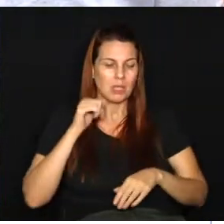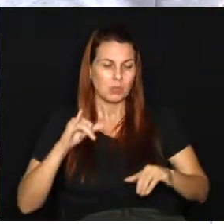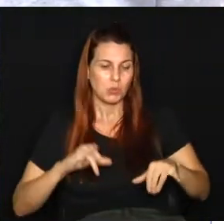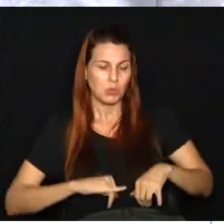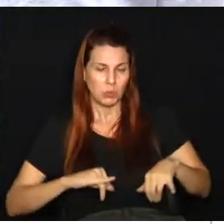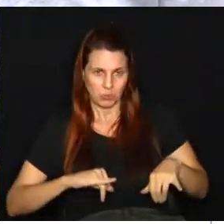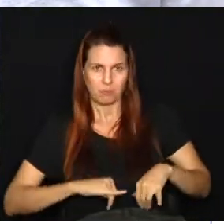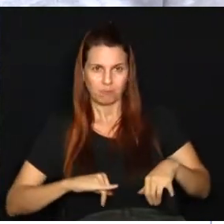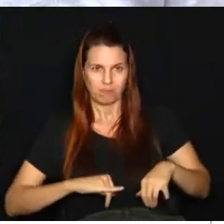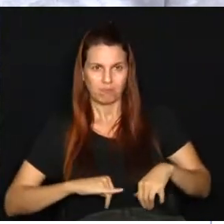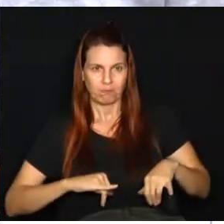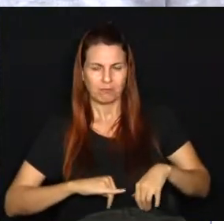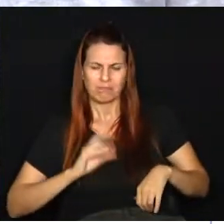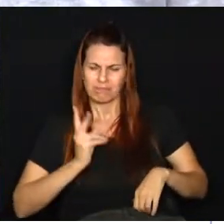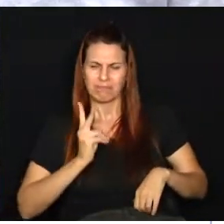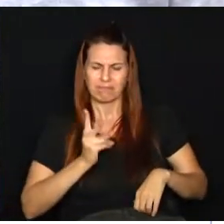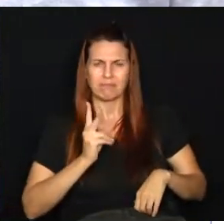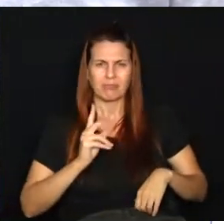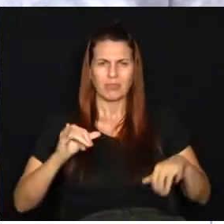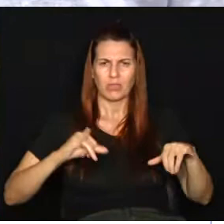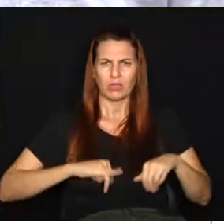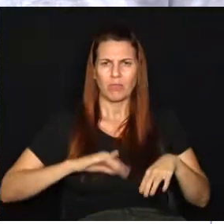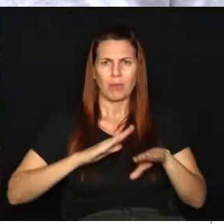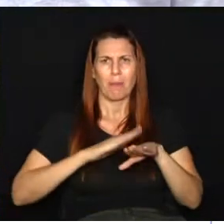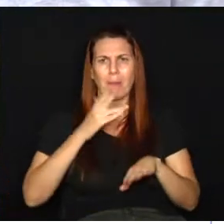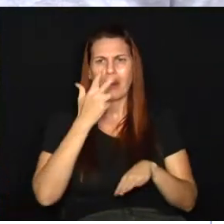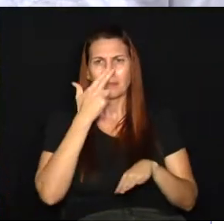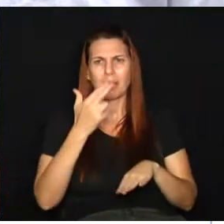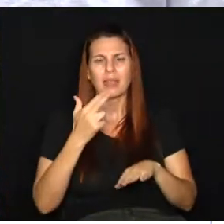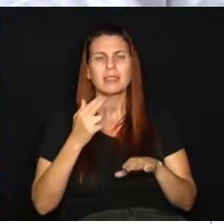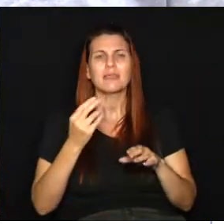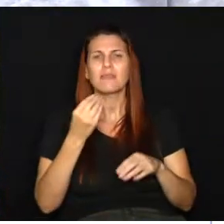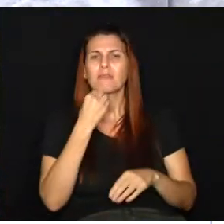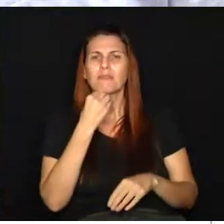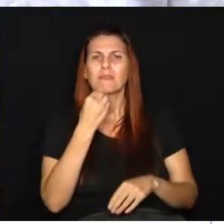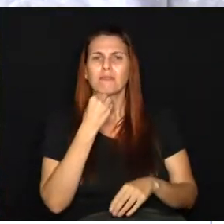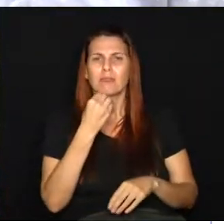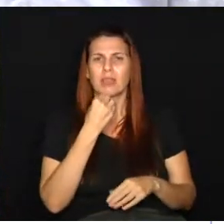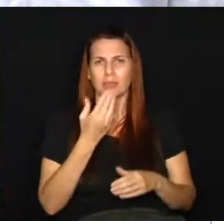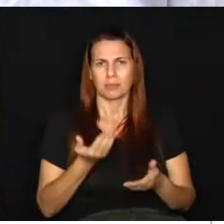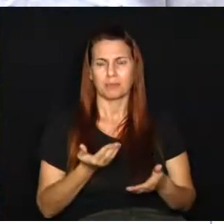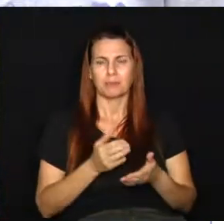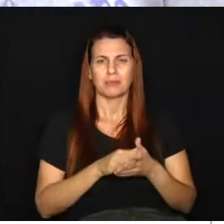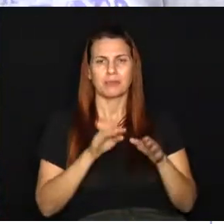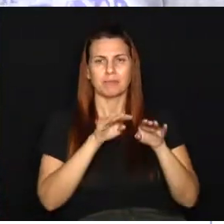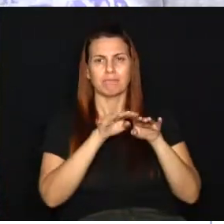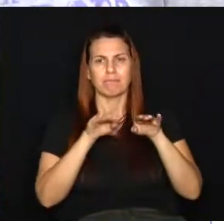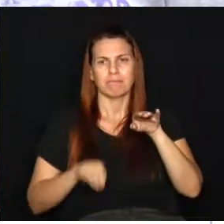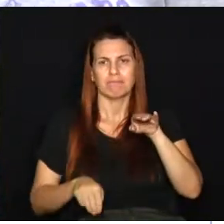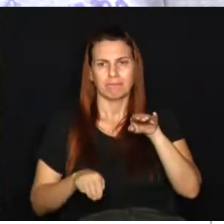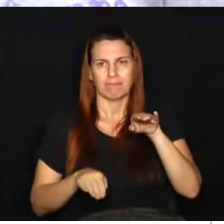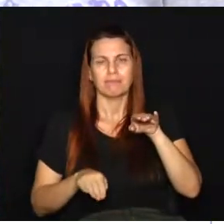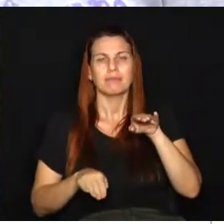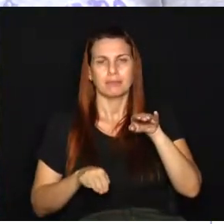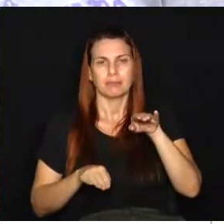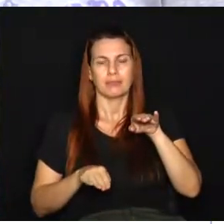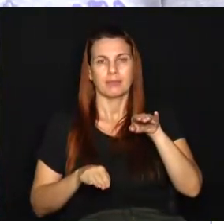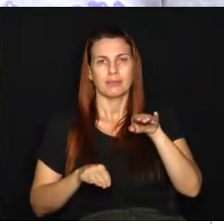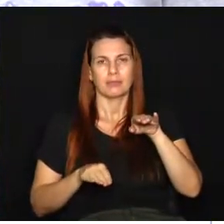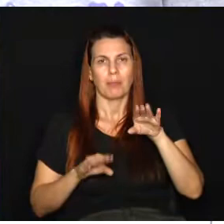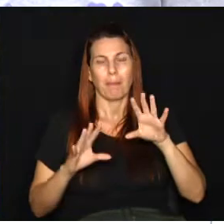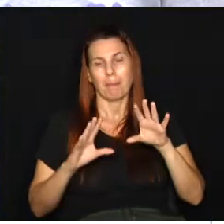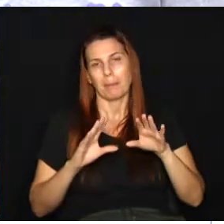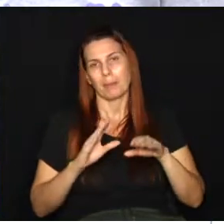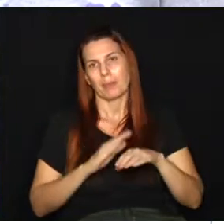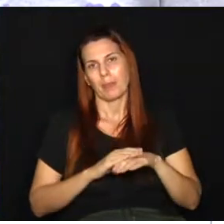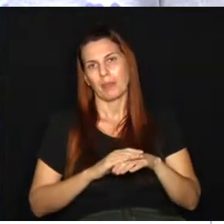mais, sempre estão no lado mais fraco da corda, nas condições desiguais que estão colocadas para todo mundo. E aí, mais especificamente,